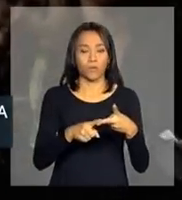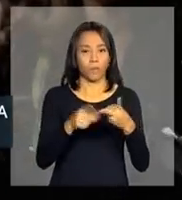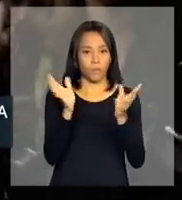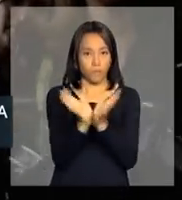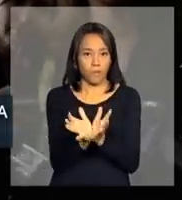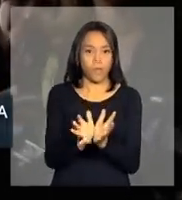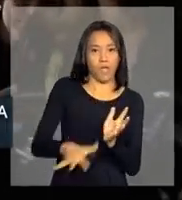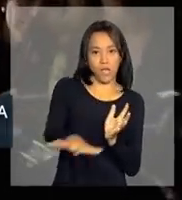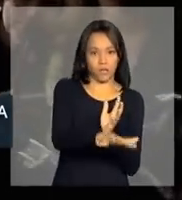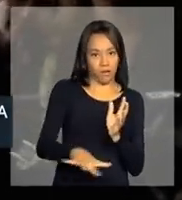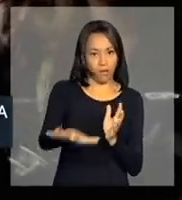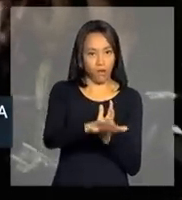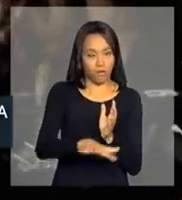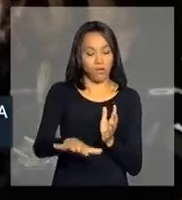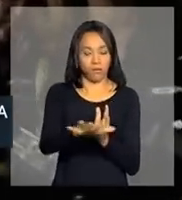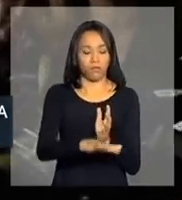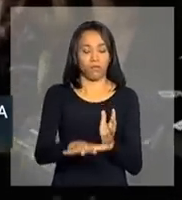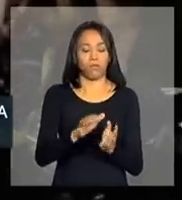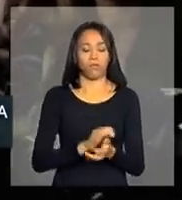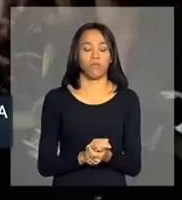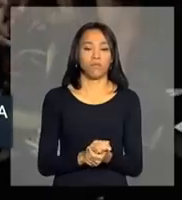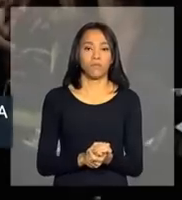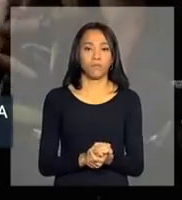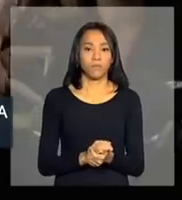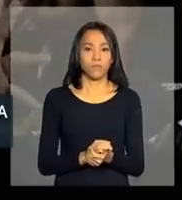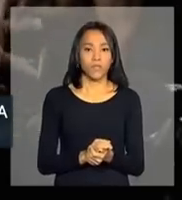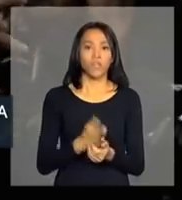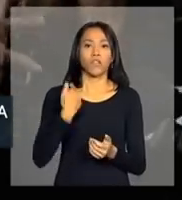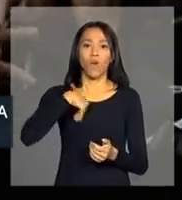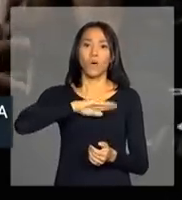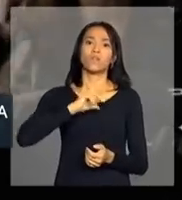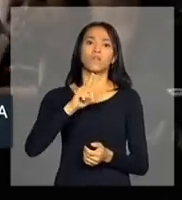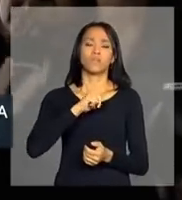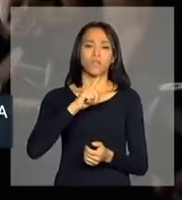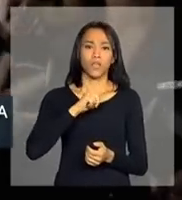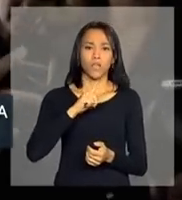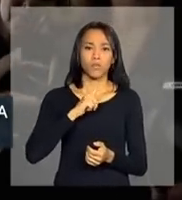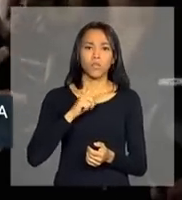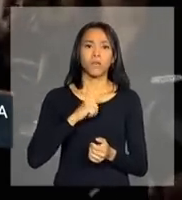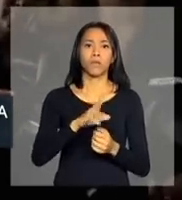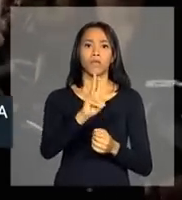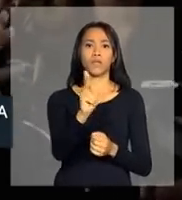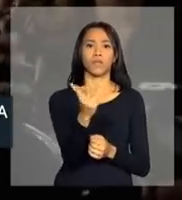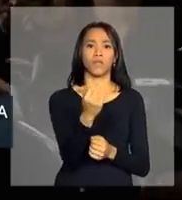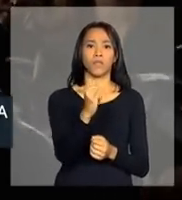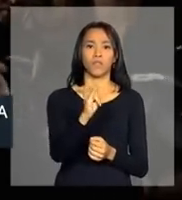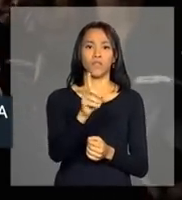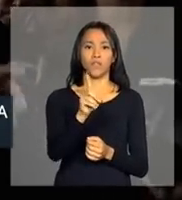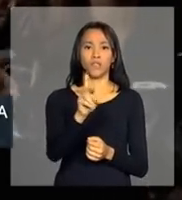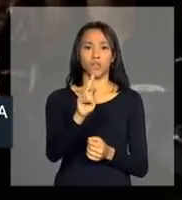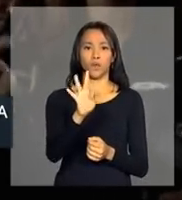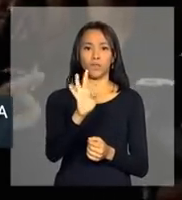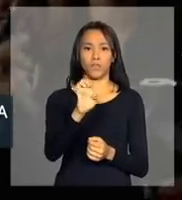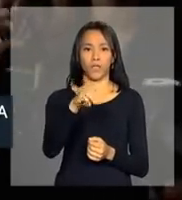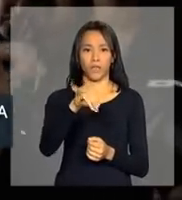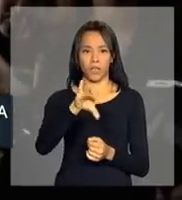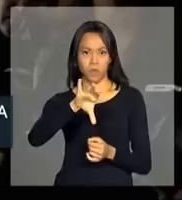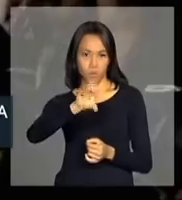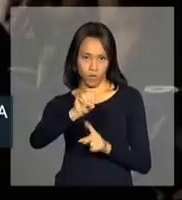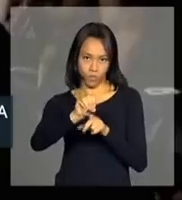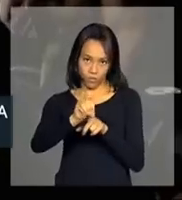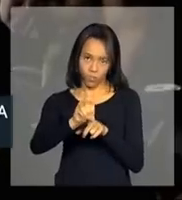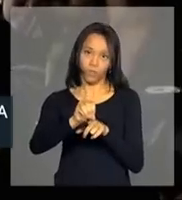o setor é, na base da... Nós temos um setor hidrotérmico. Ninguém pode desconhecer que